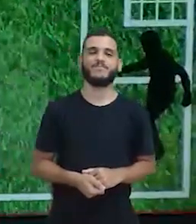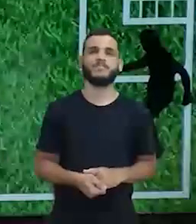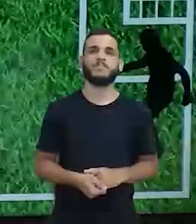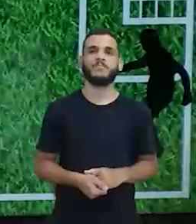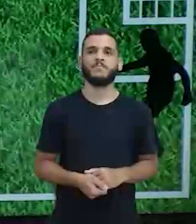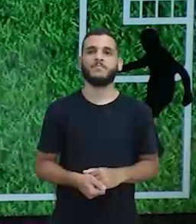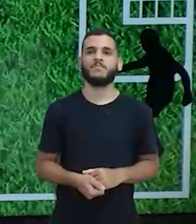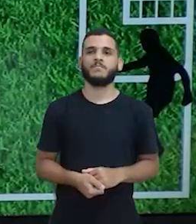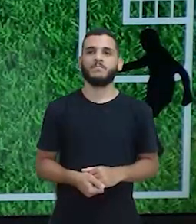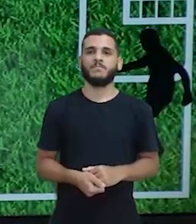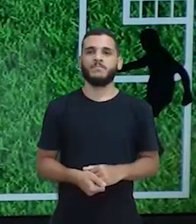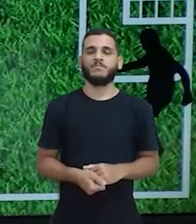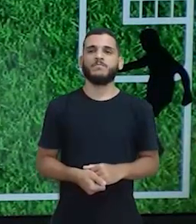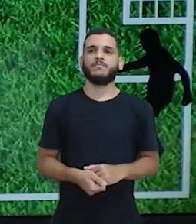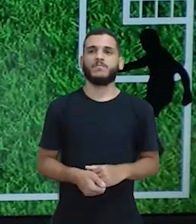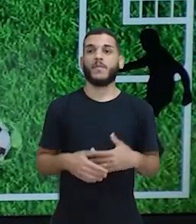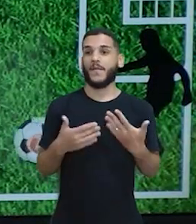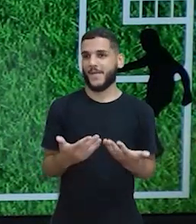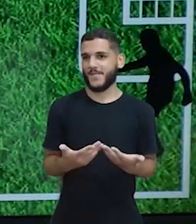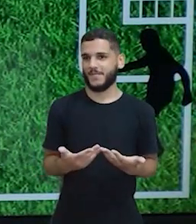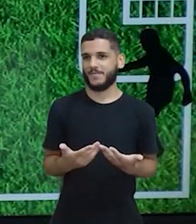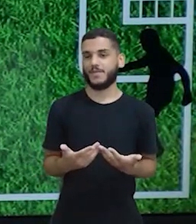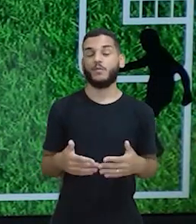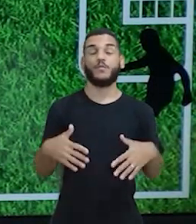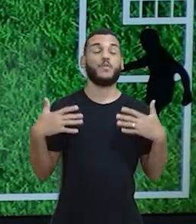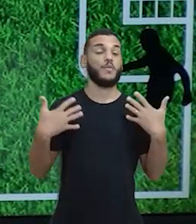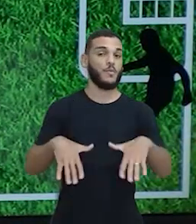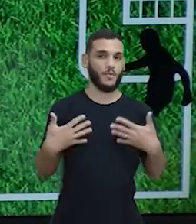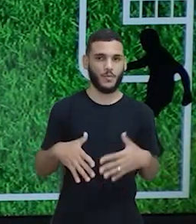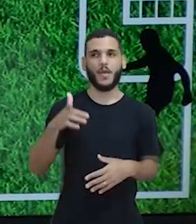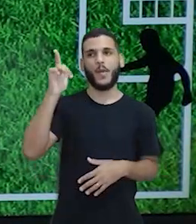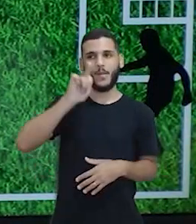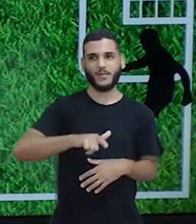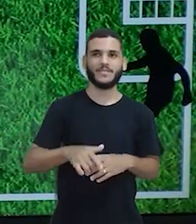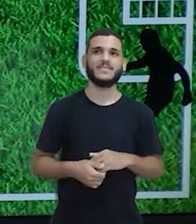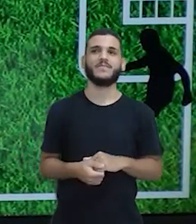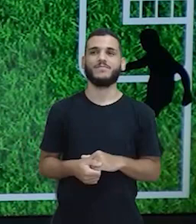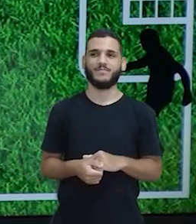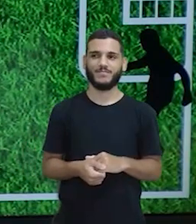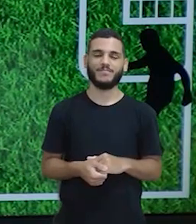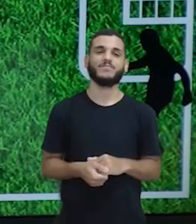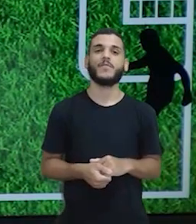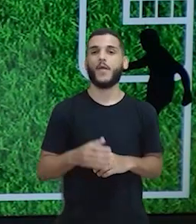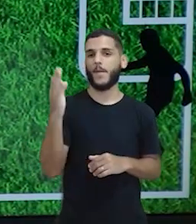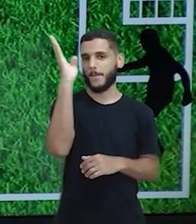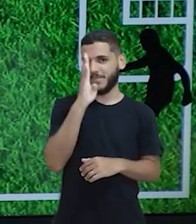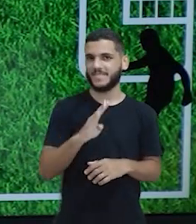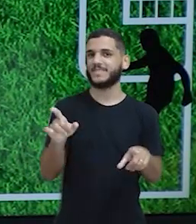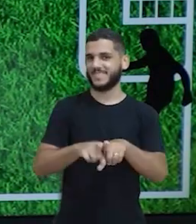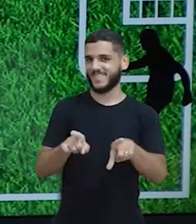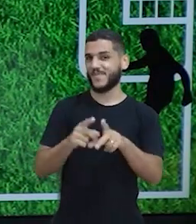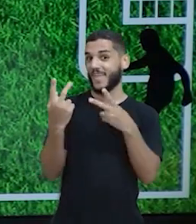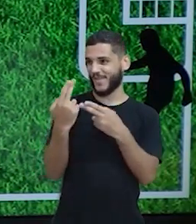Olha só Toque de Bola uh na linha de fundo hein show de bola tem que fazer isso aí hein bora